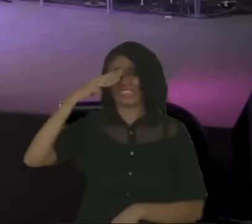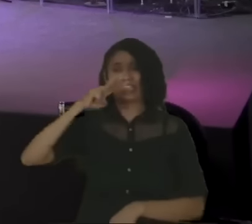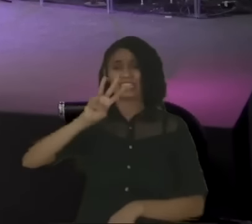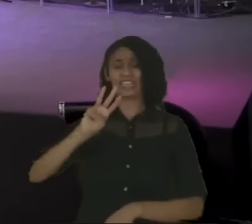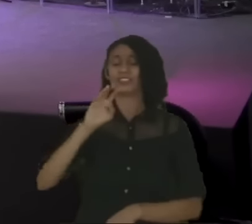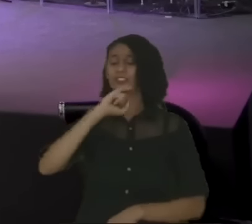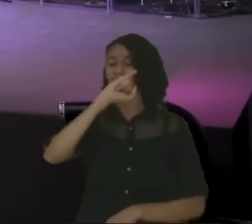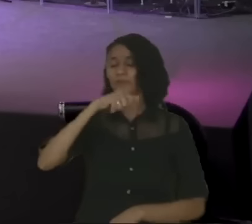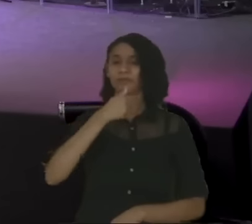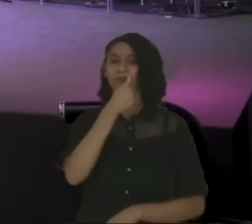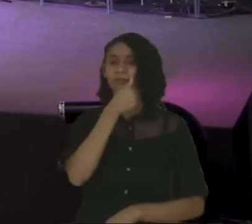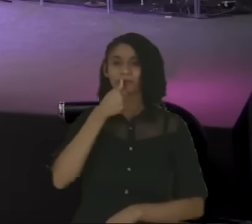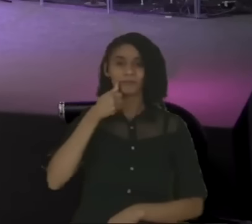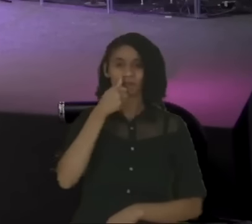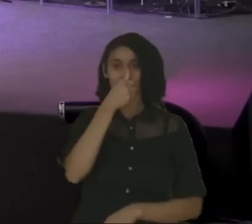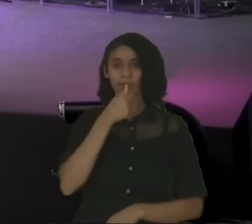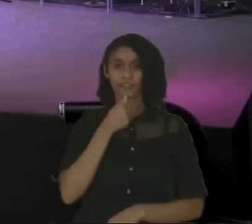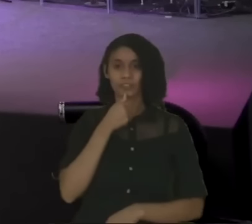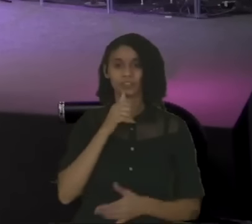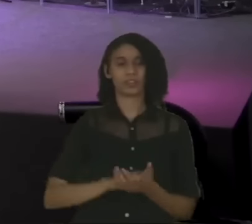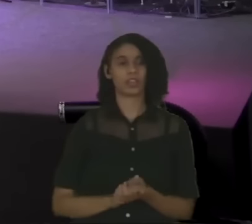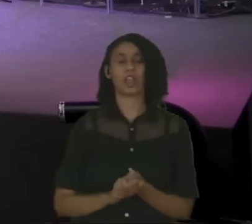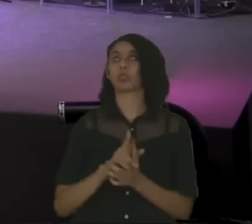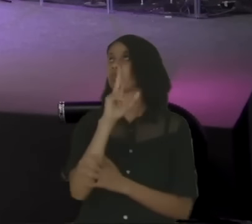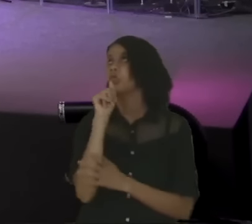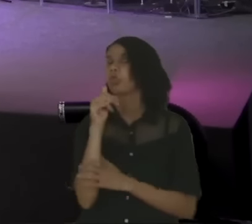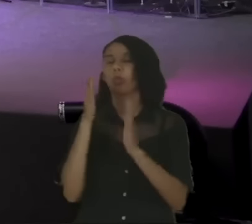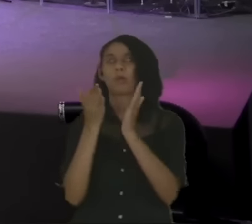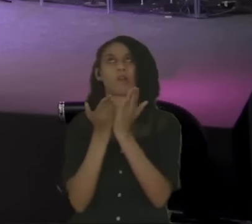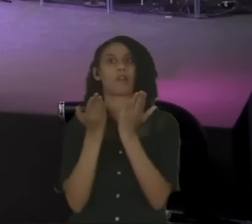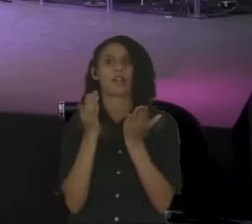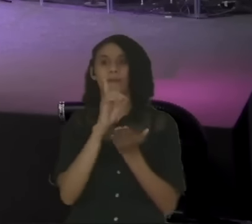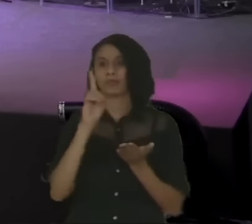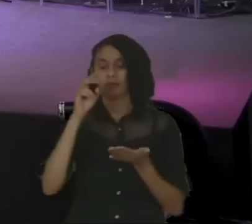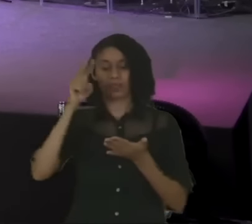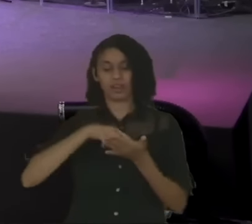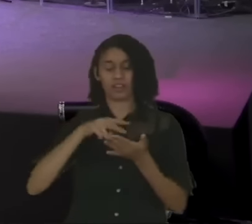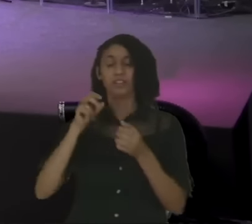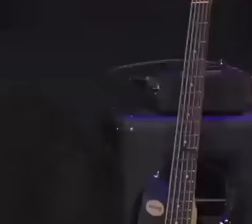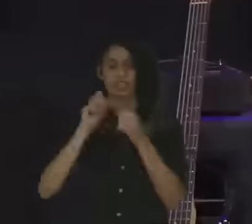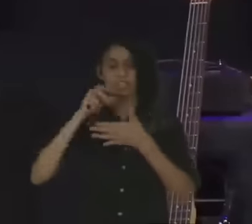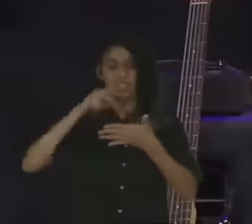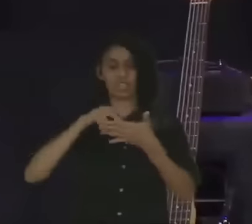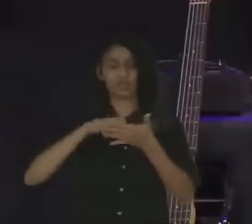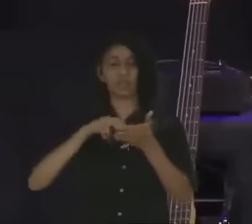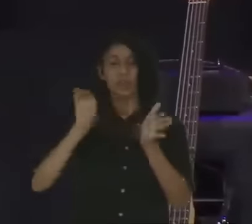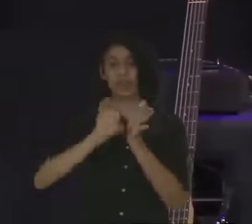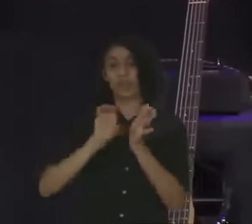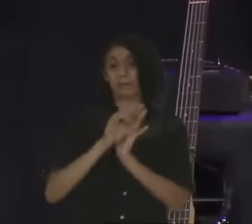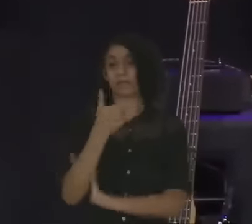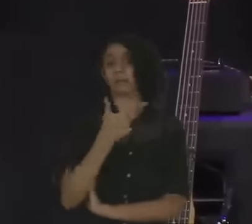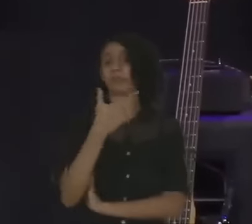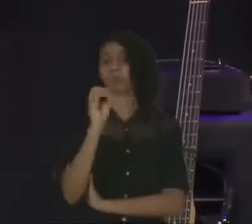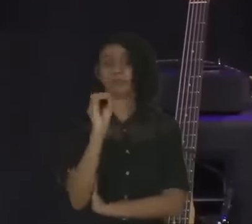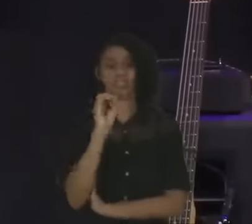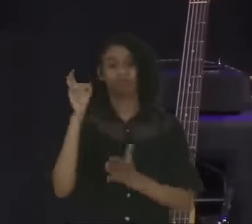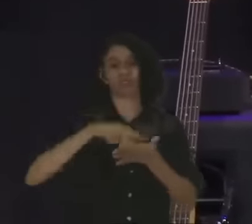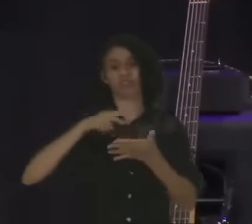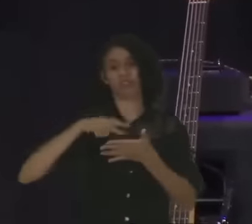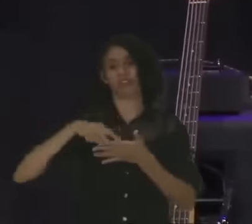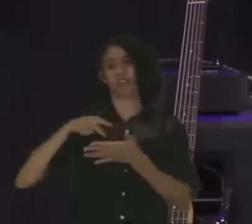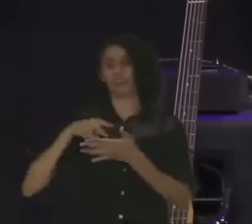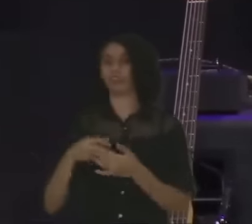já morrendo nunca Leia a Bíblia não vou ler 20 capítulos o olho já começa a ficar verde a cabeça dói ora você não é